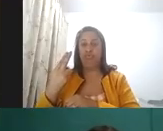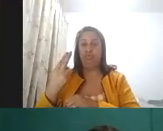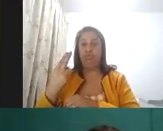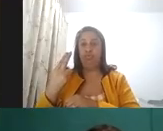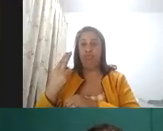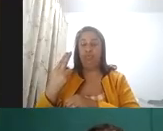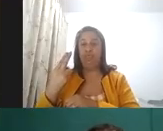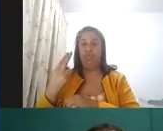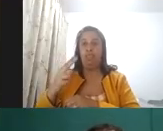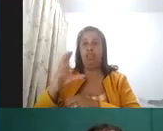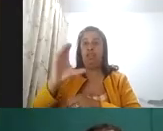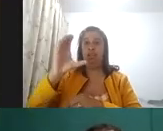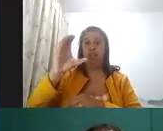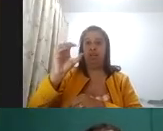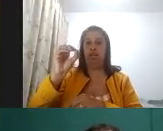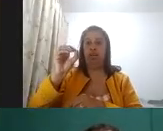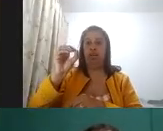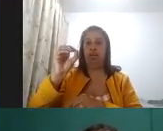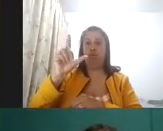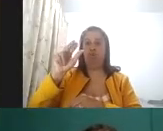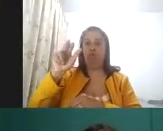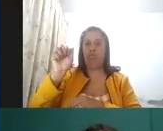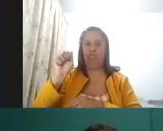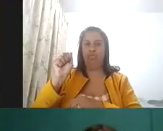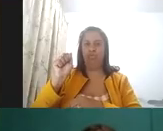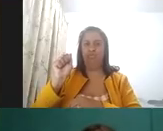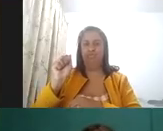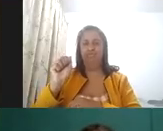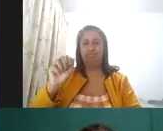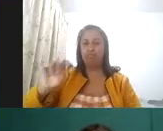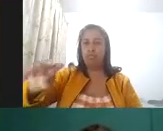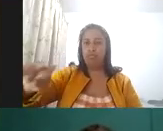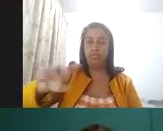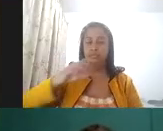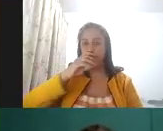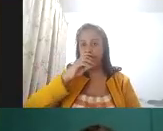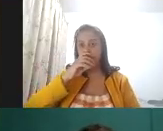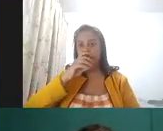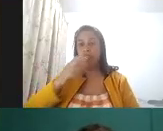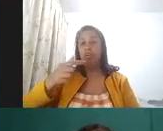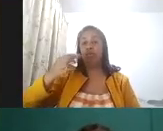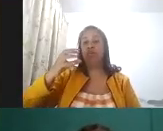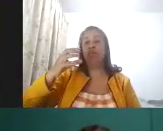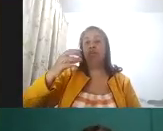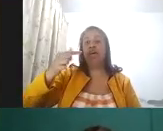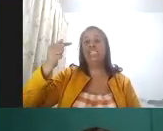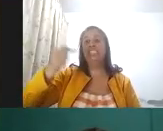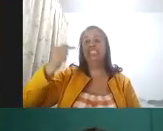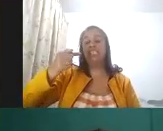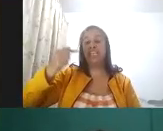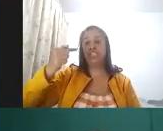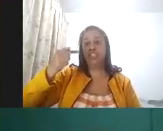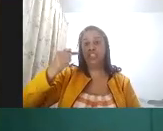C7 é a que tem maior proeminência. Então, a 7ª vértebra cervical é a vértebra mais proeminente da região aqui posterior do